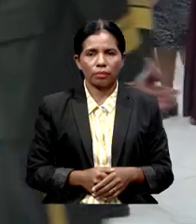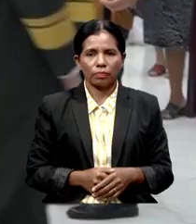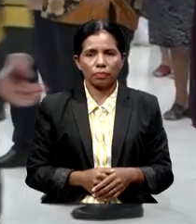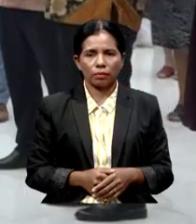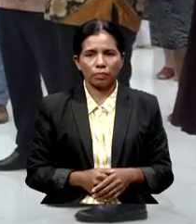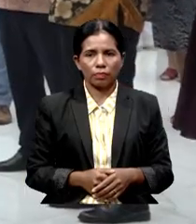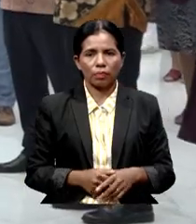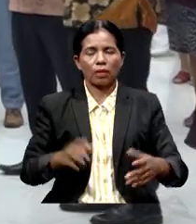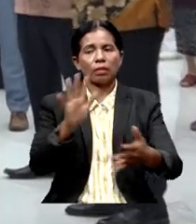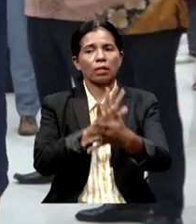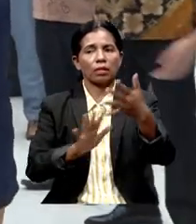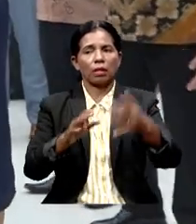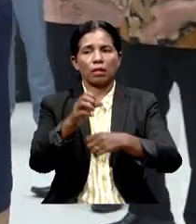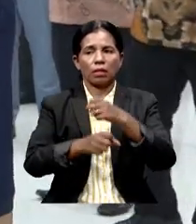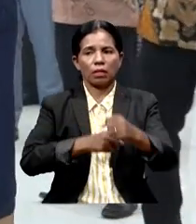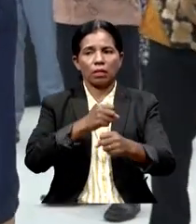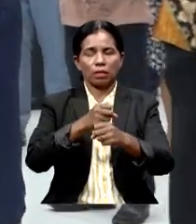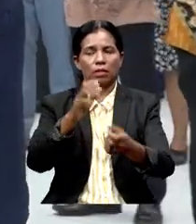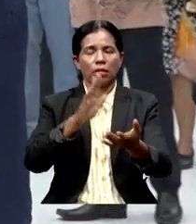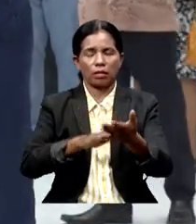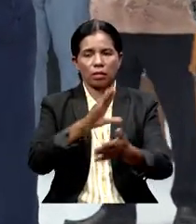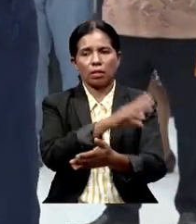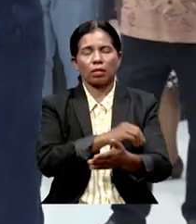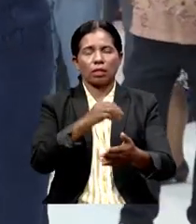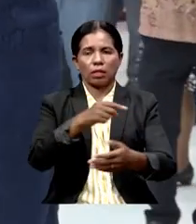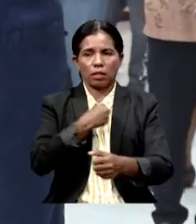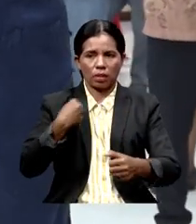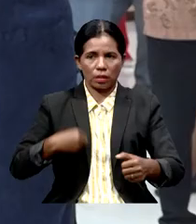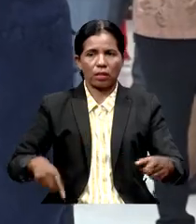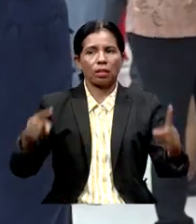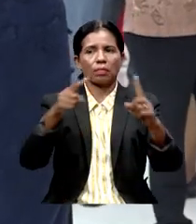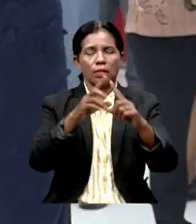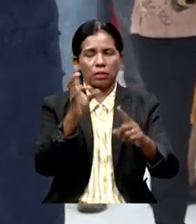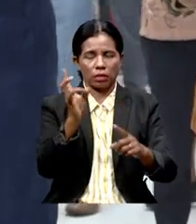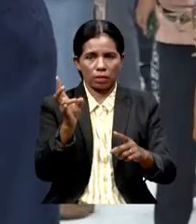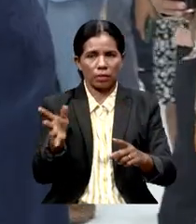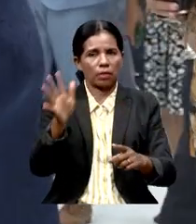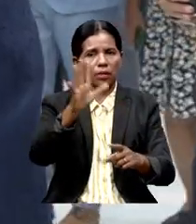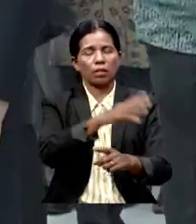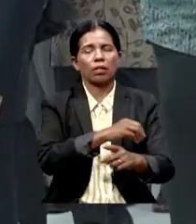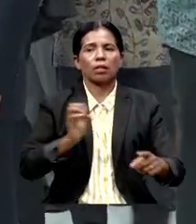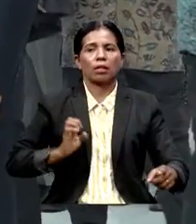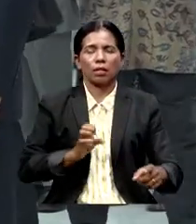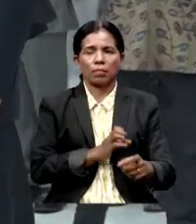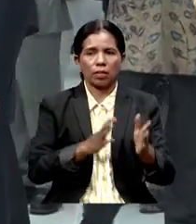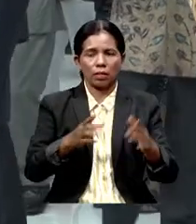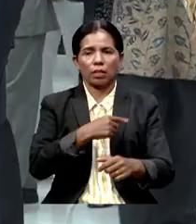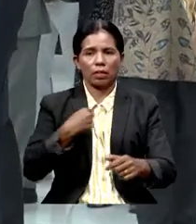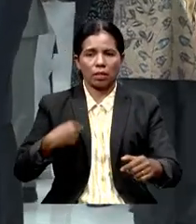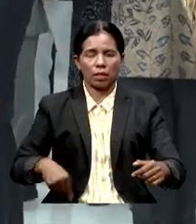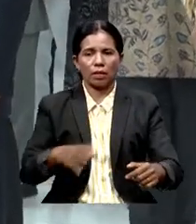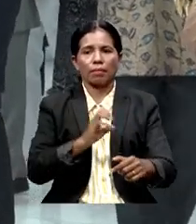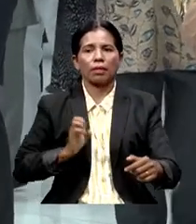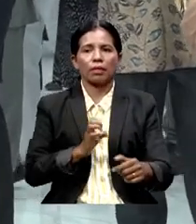E a comemoração do aniversário da Fundação República Popular Xina badala hito nulo recin lima, e a embaixada China, embaixadora